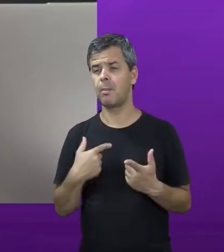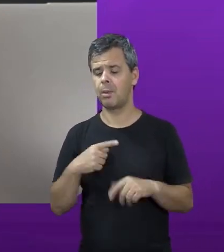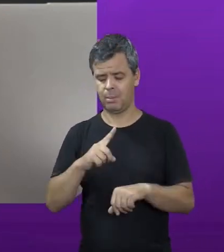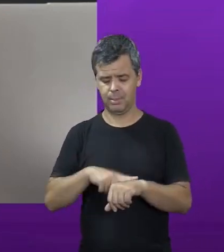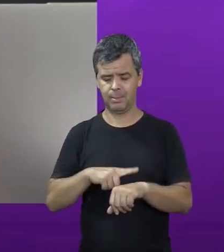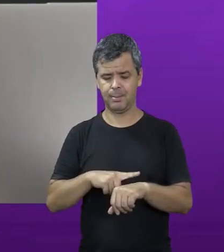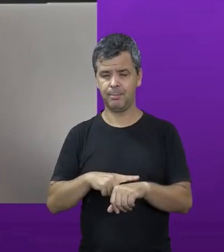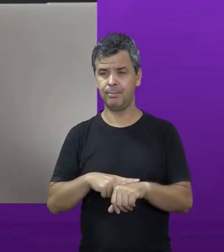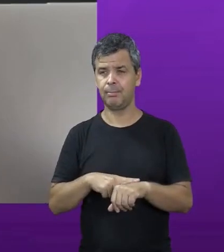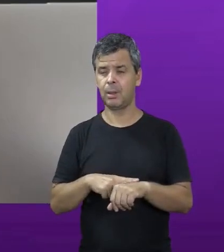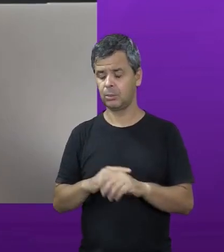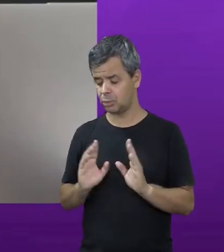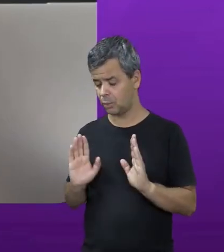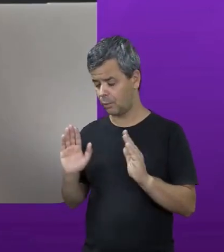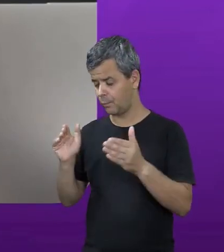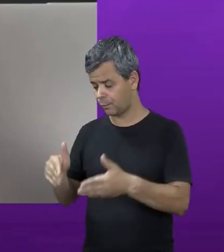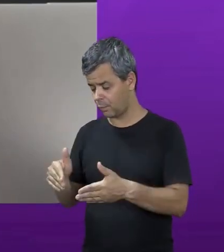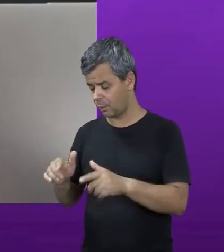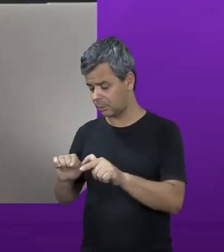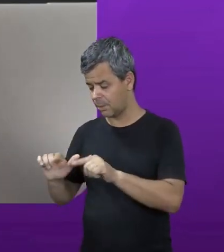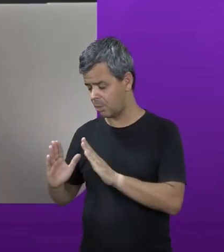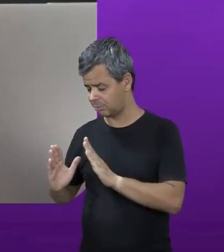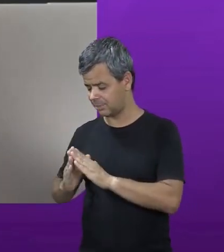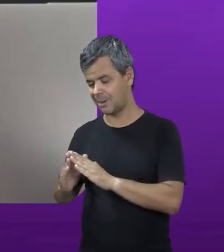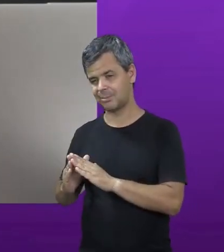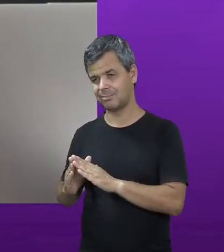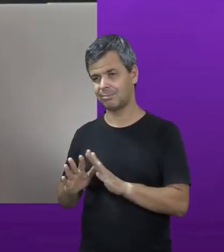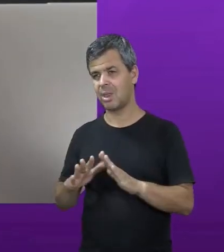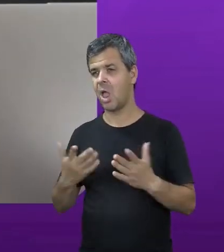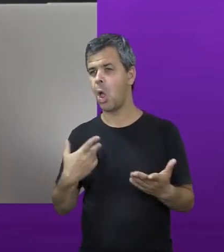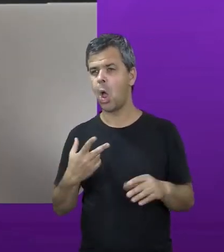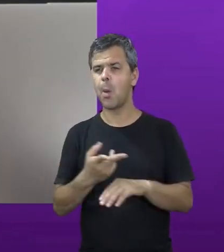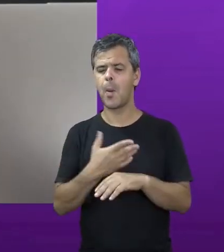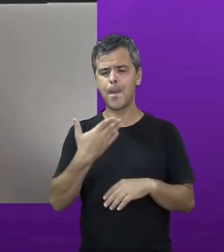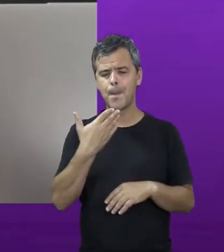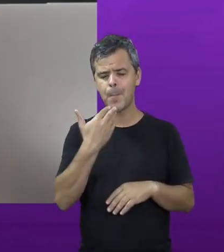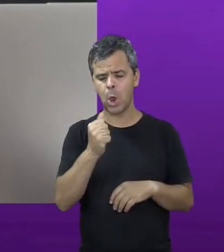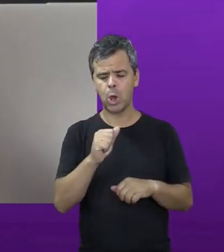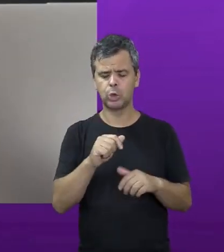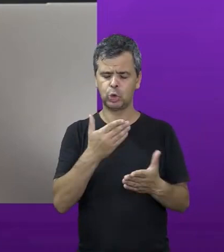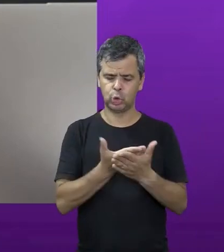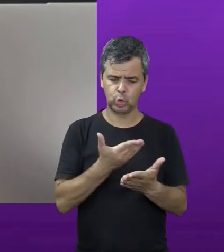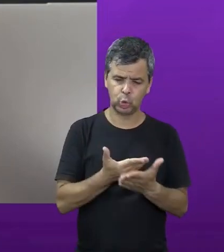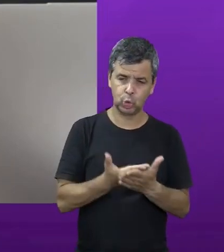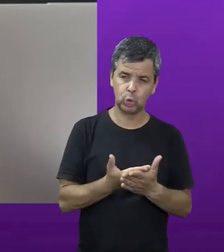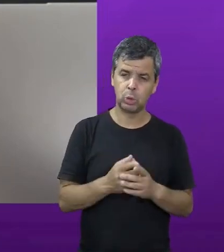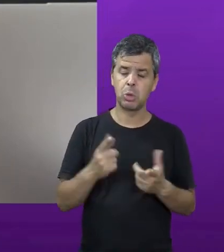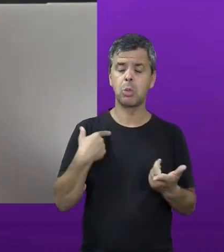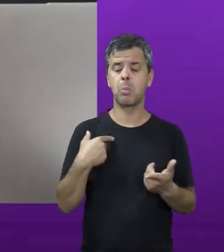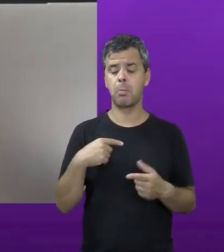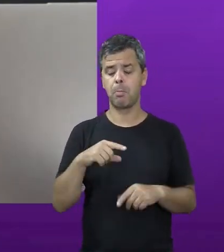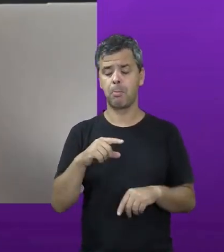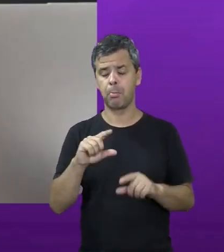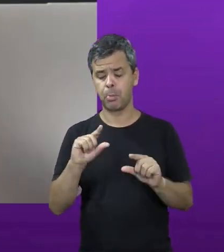tempo, né, dedicado ao trabalho doméstico ou a buscar uma melhor formação, e a gente pouco tem esse tempo